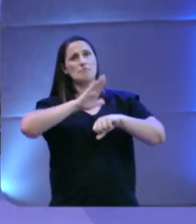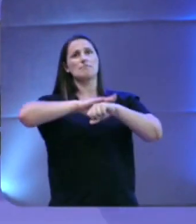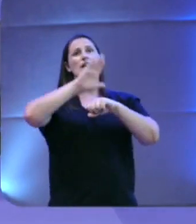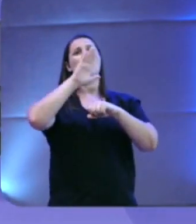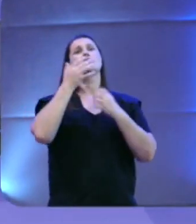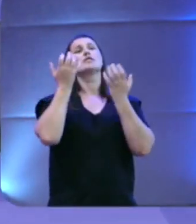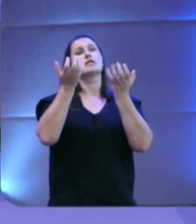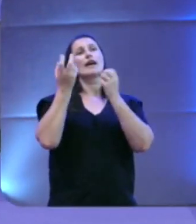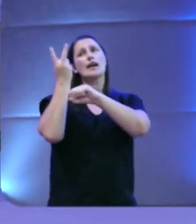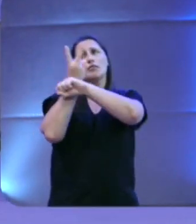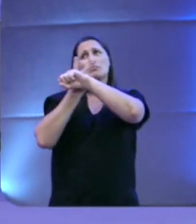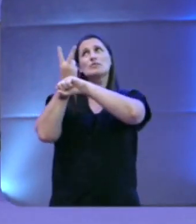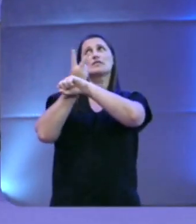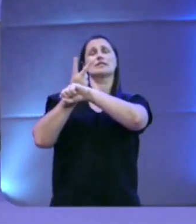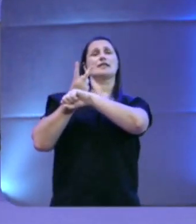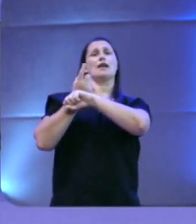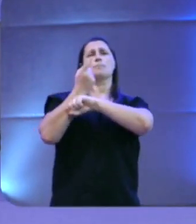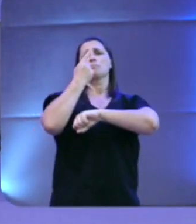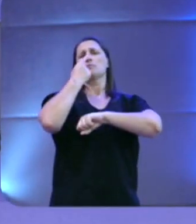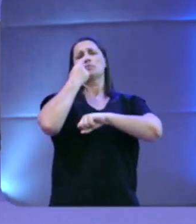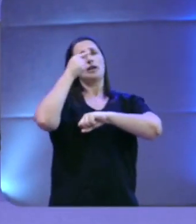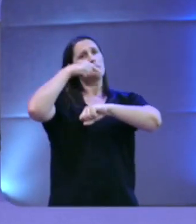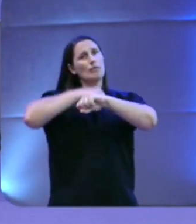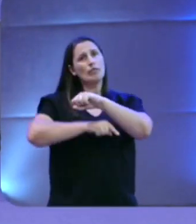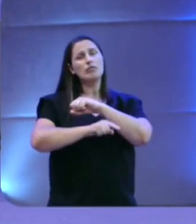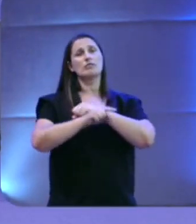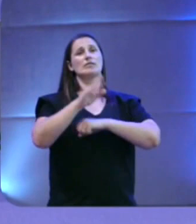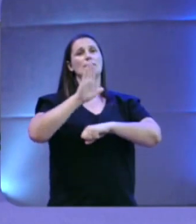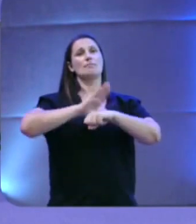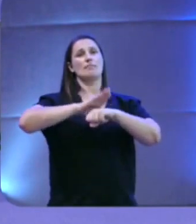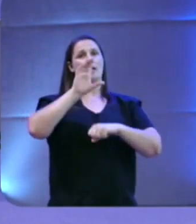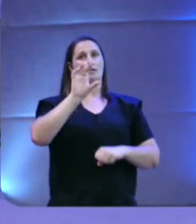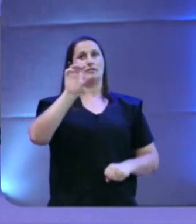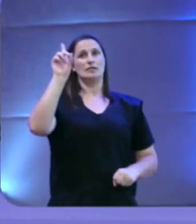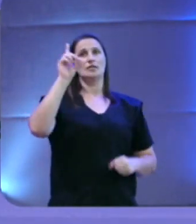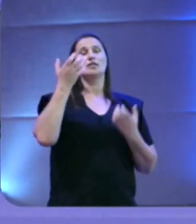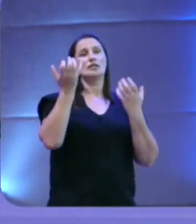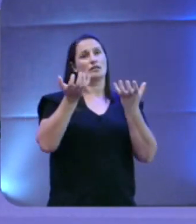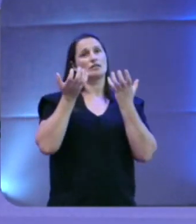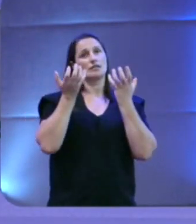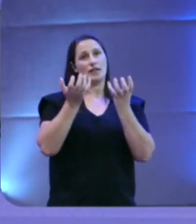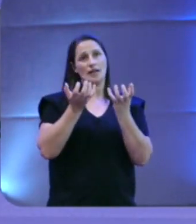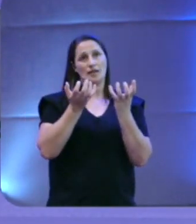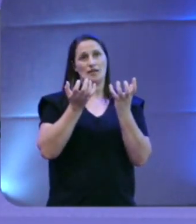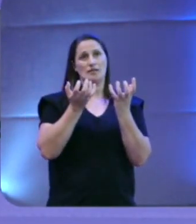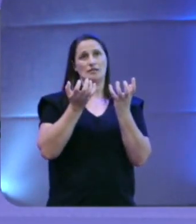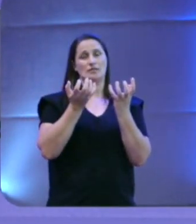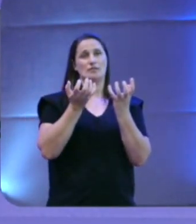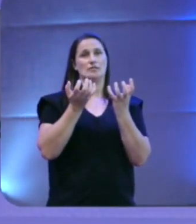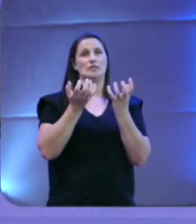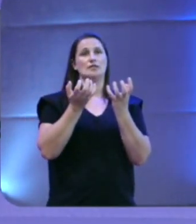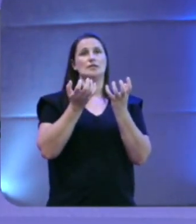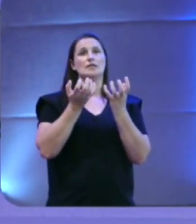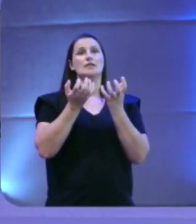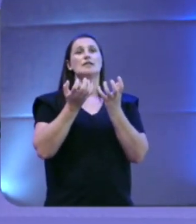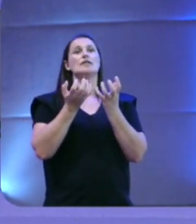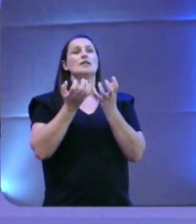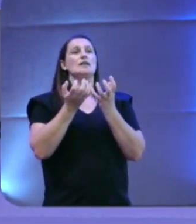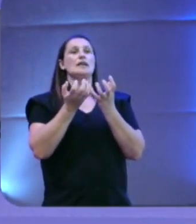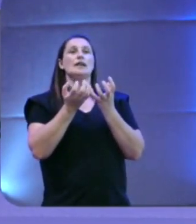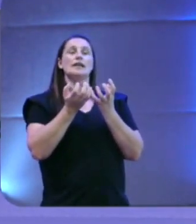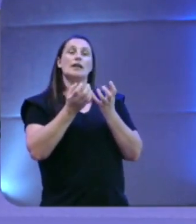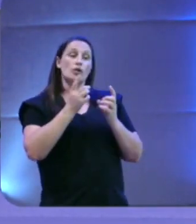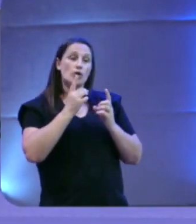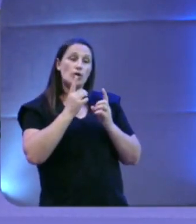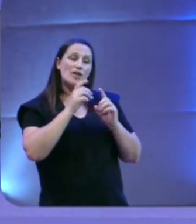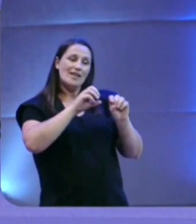a Deus em intimidade, em oração, e isso vai transformar a minha vida. E eu quero alcançar, acolher e multiplicar um